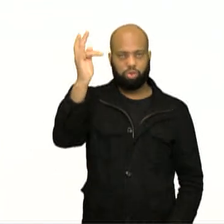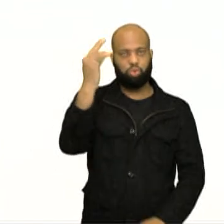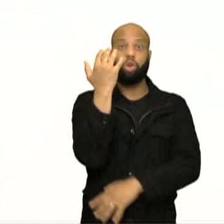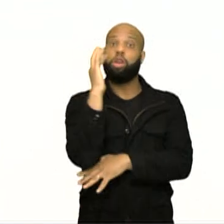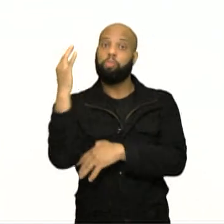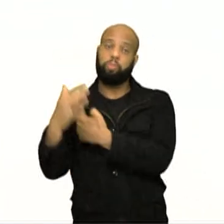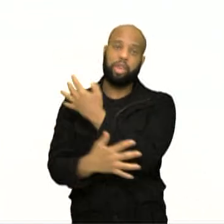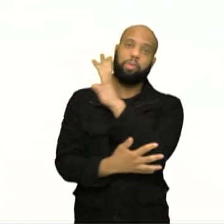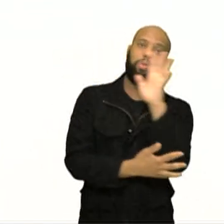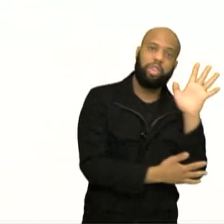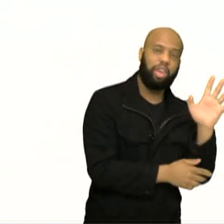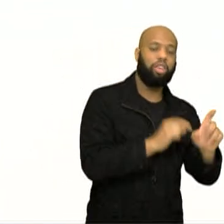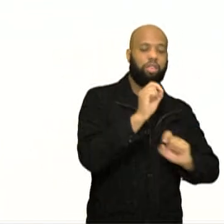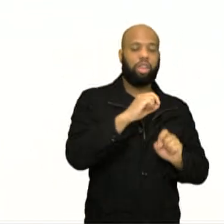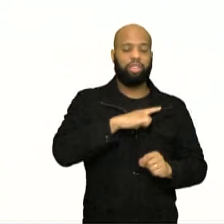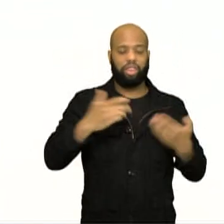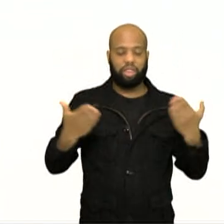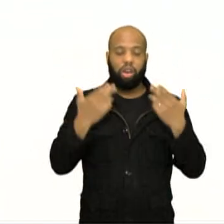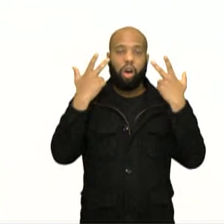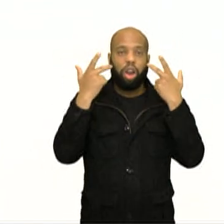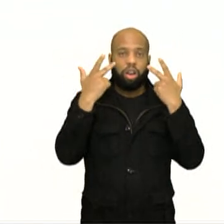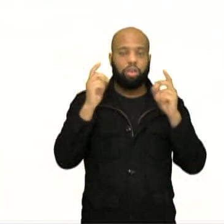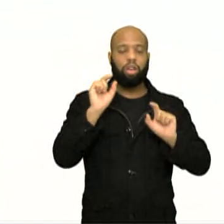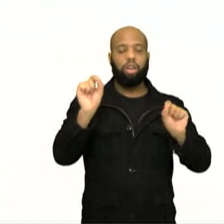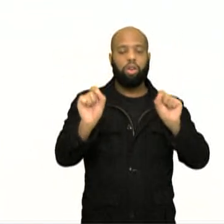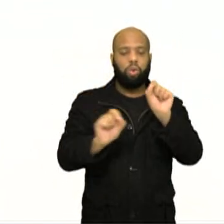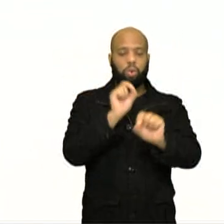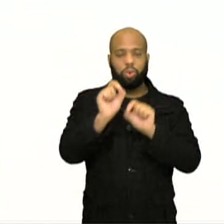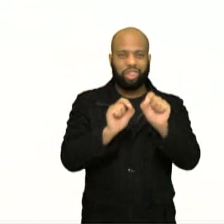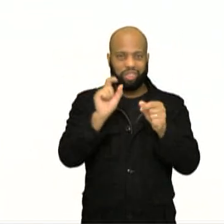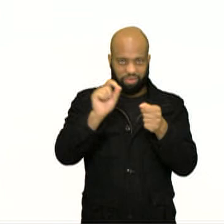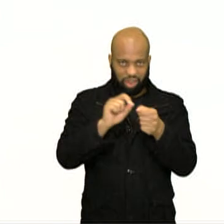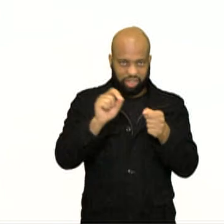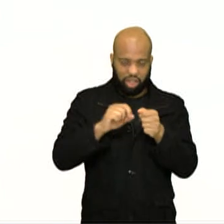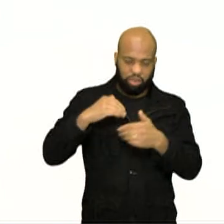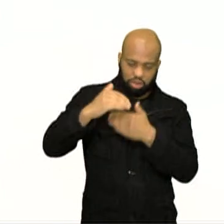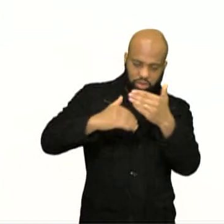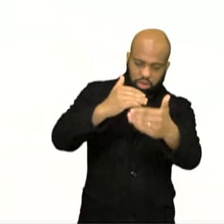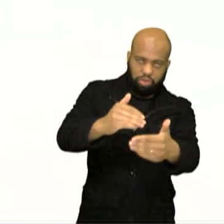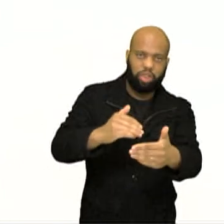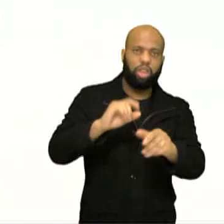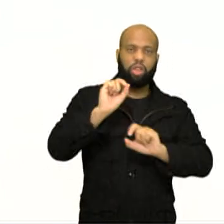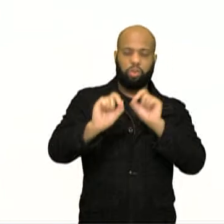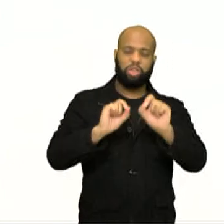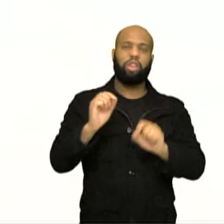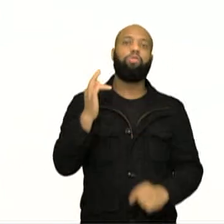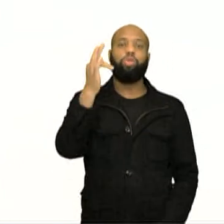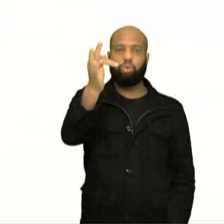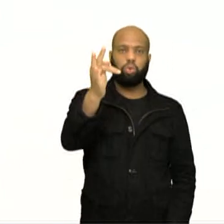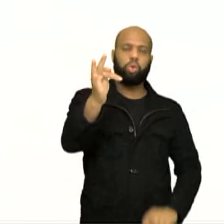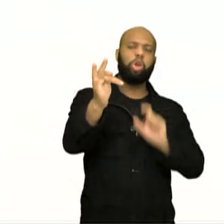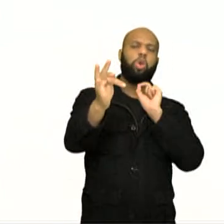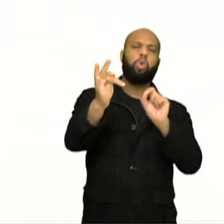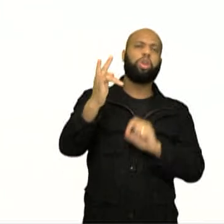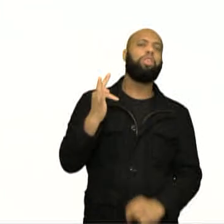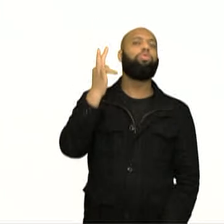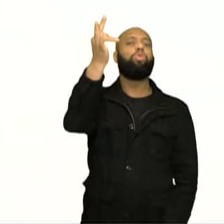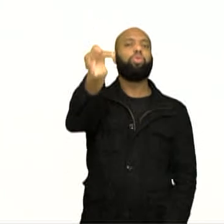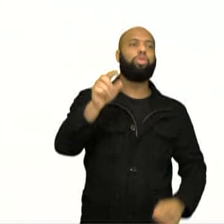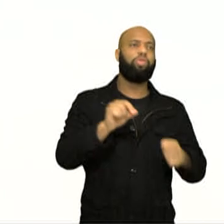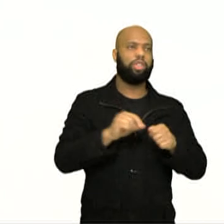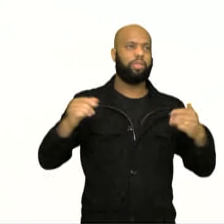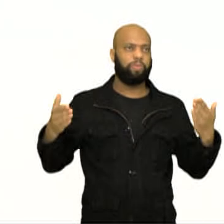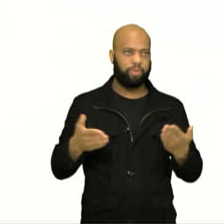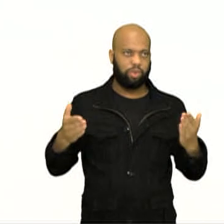nossos recursos e como estamos desenvolvendo o nosso futuro, que futuro estamos